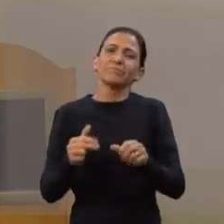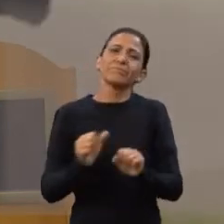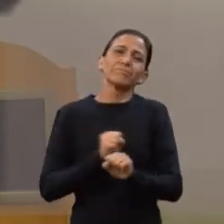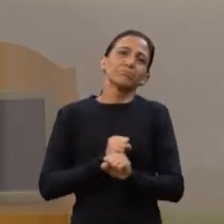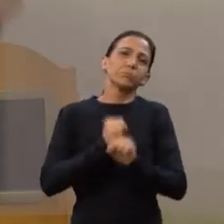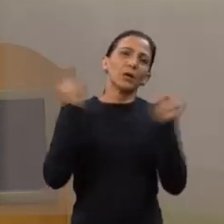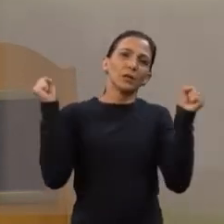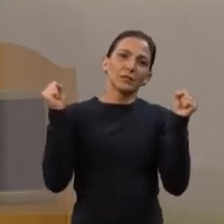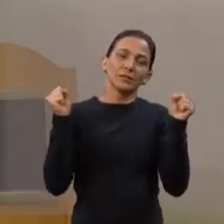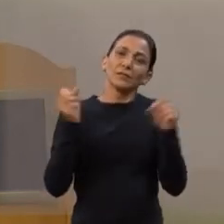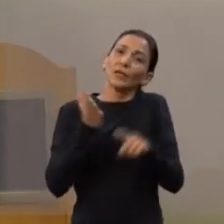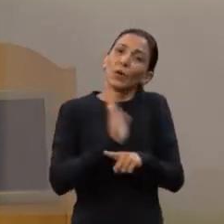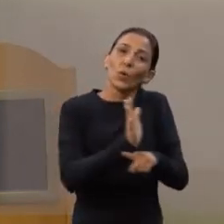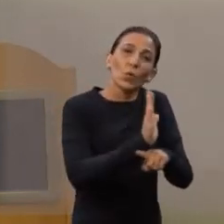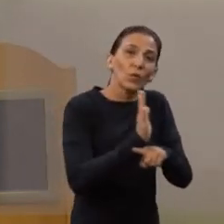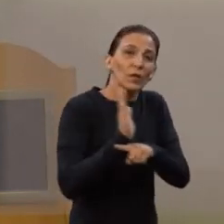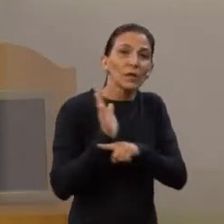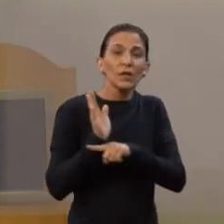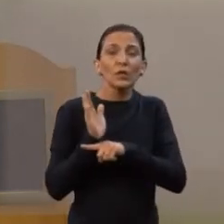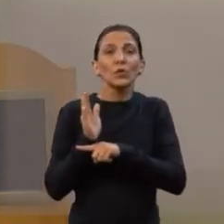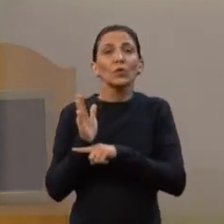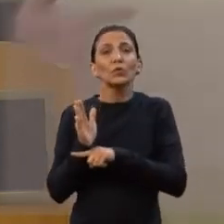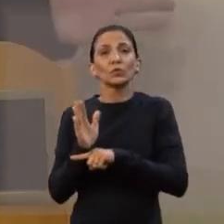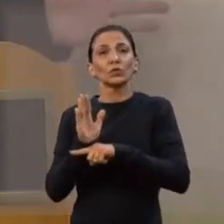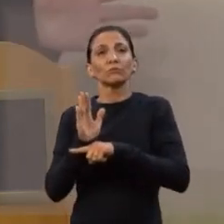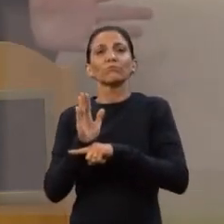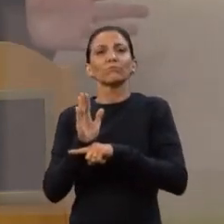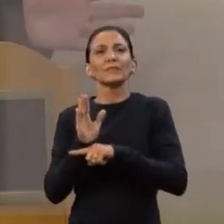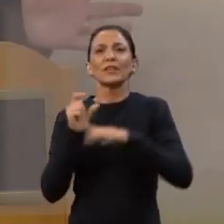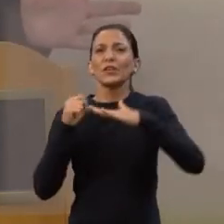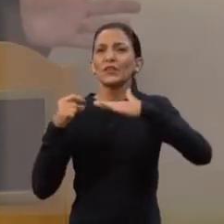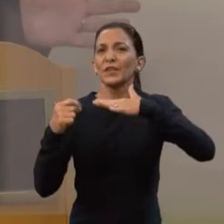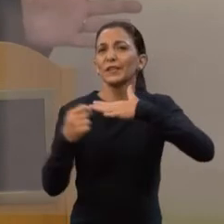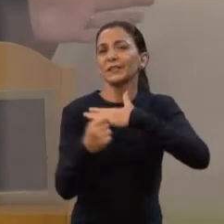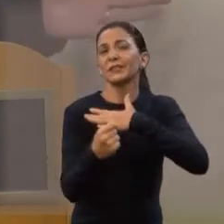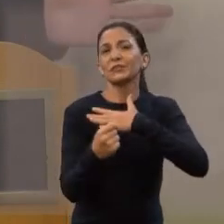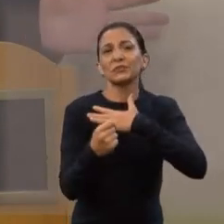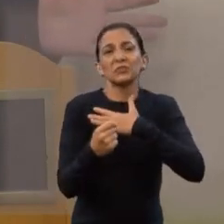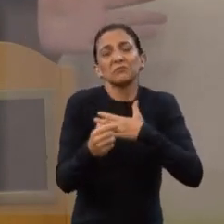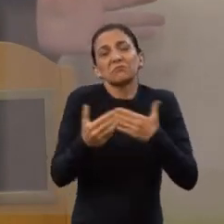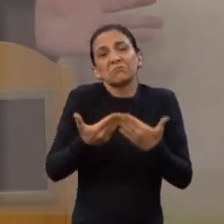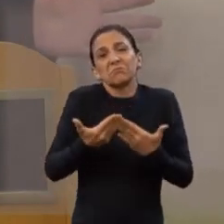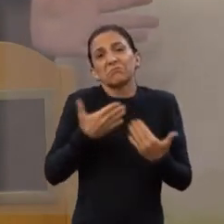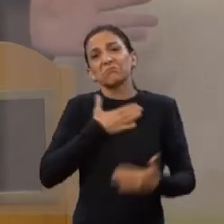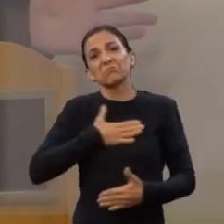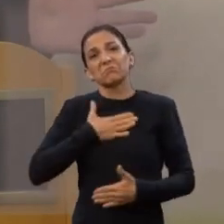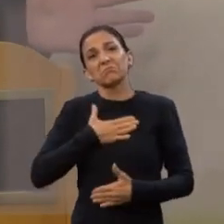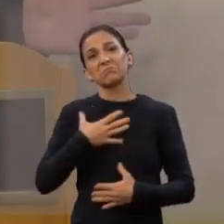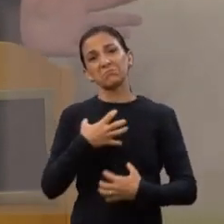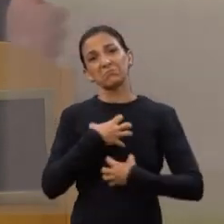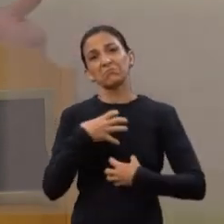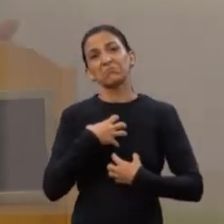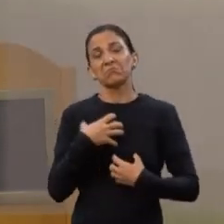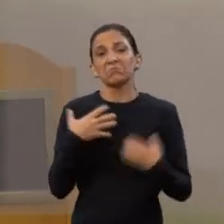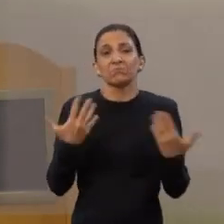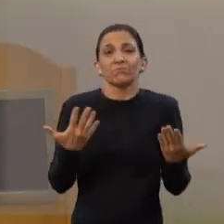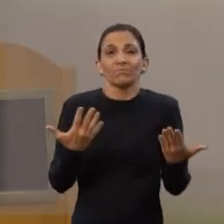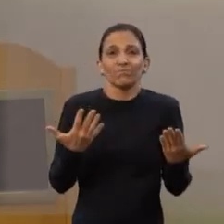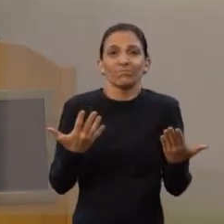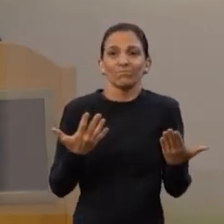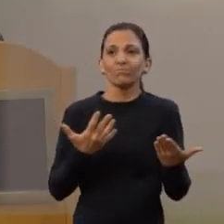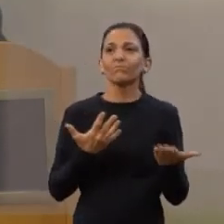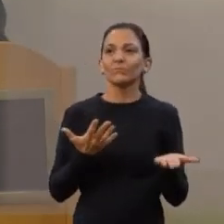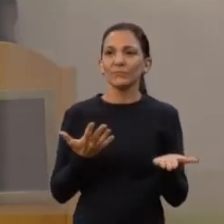se contente com os fake News e vai ser assim é assim então assim